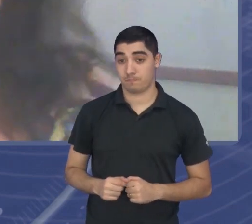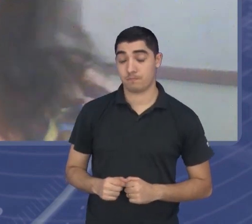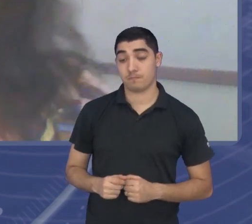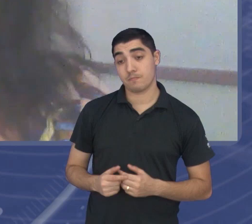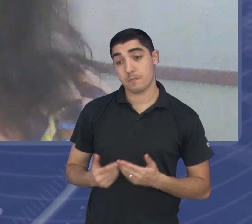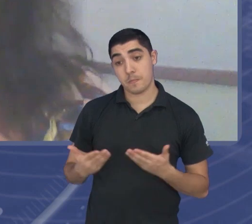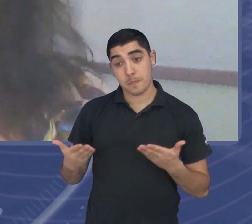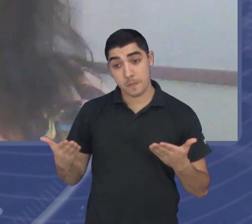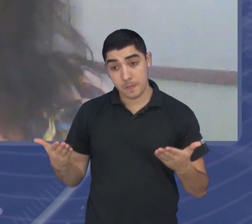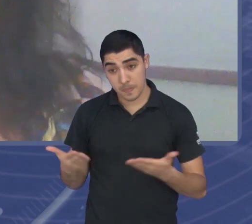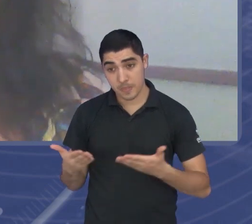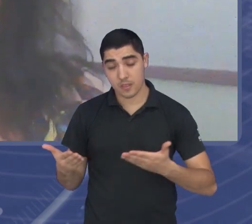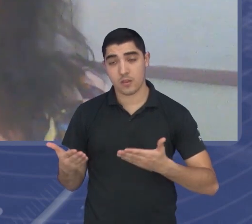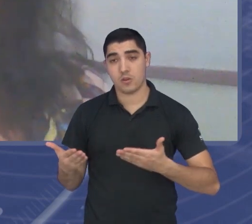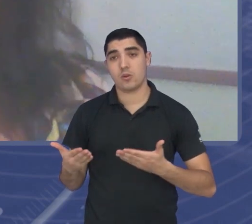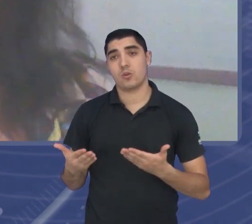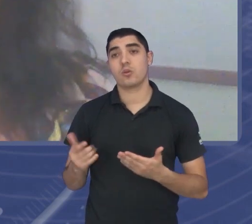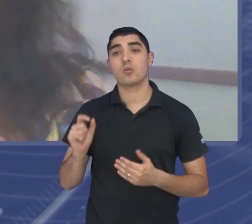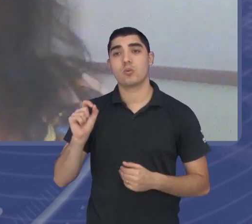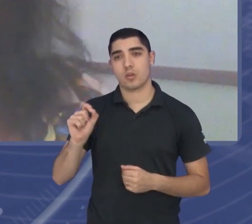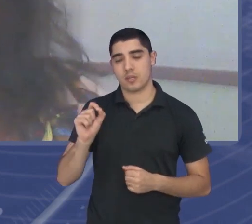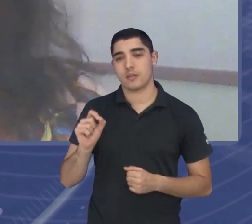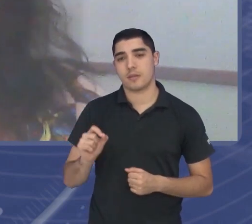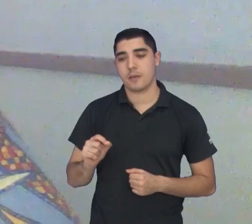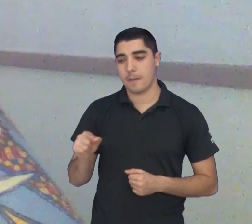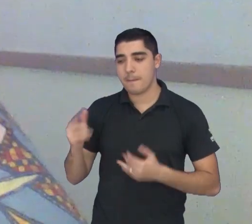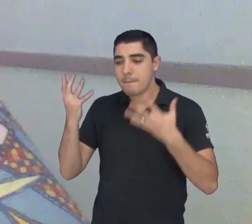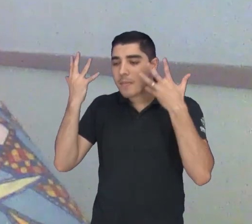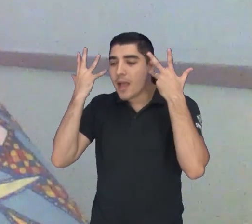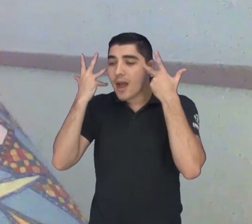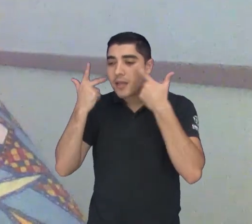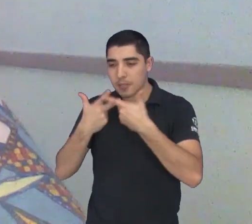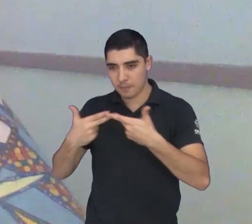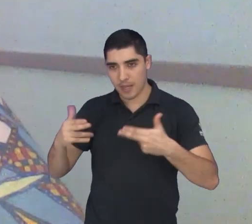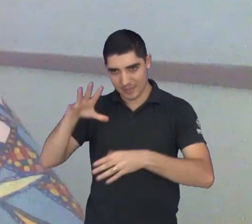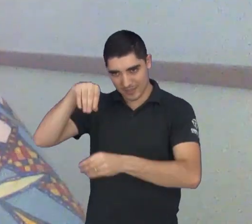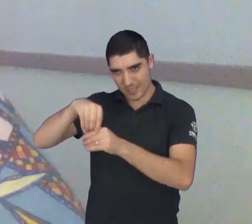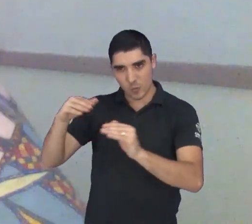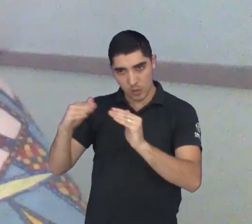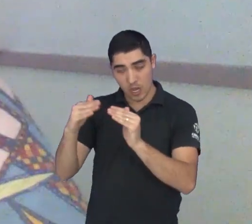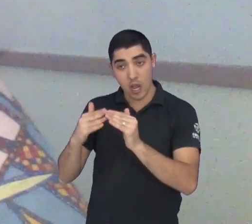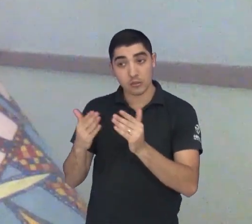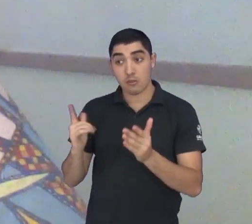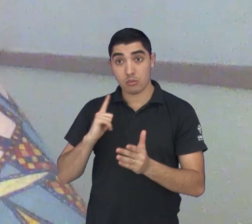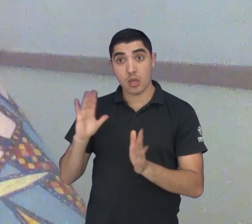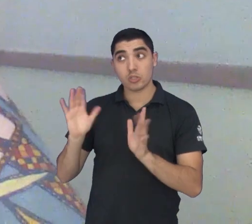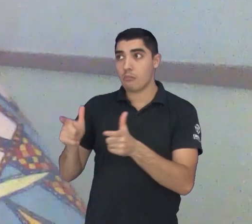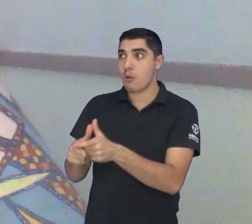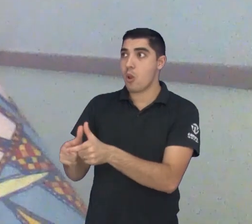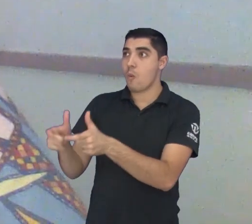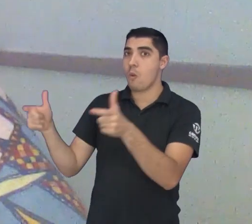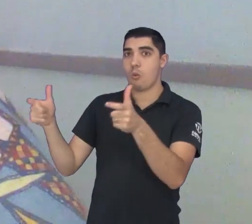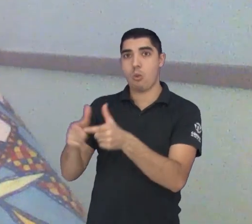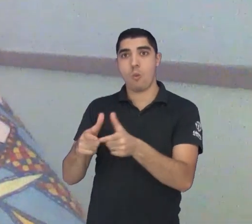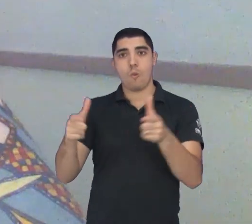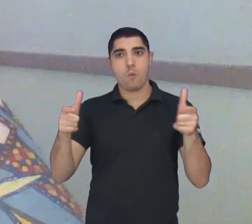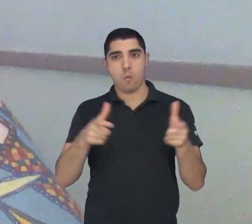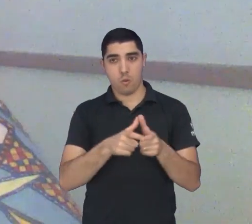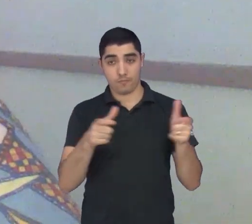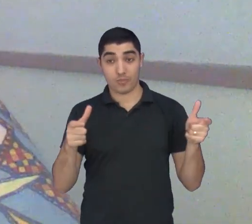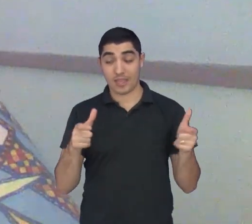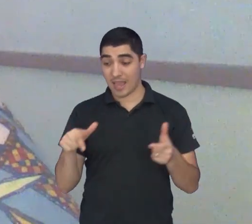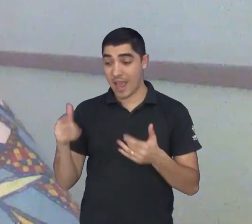Atualmente, a criação de pets tem crescido e os animais hoje